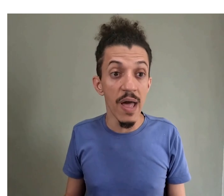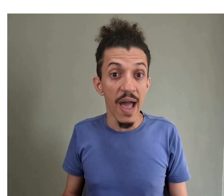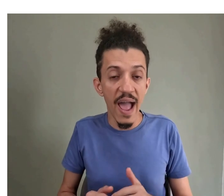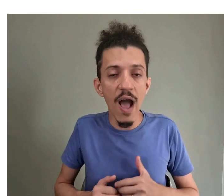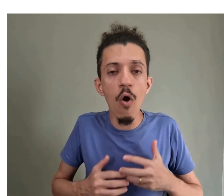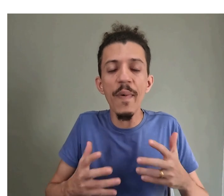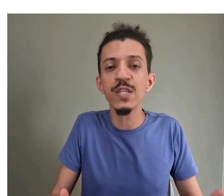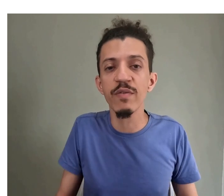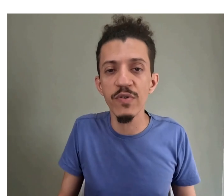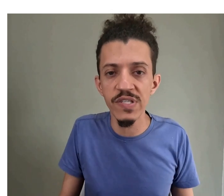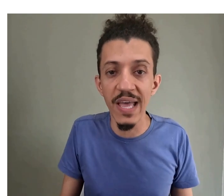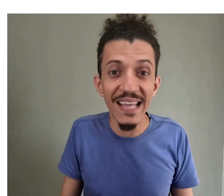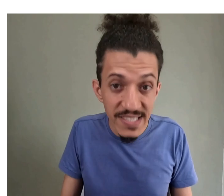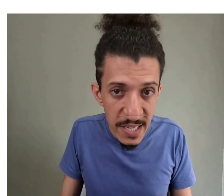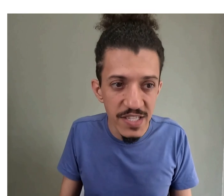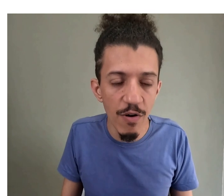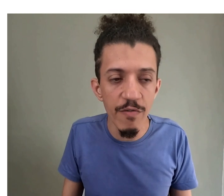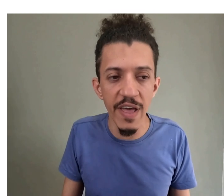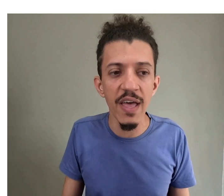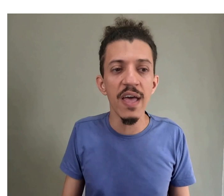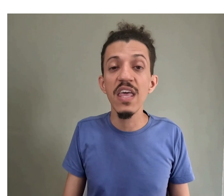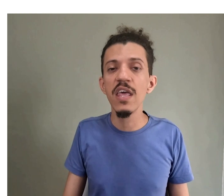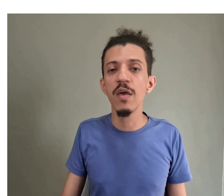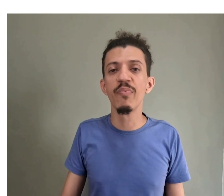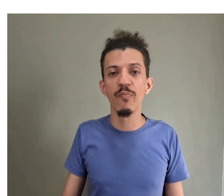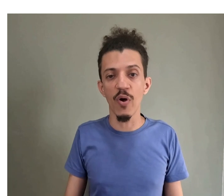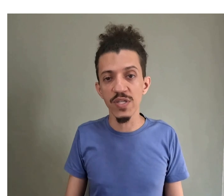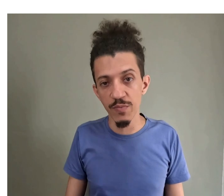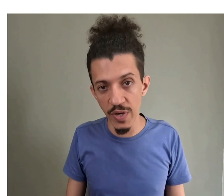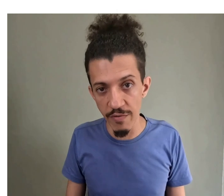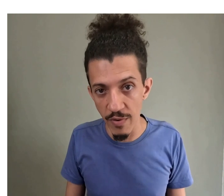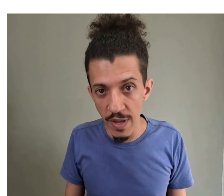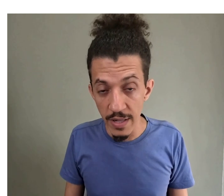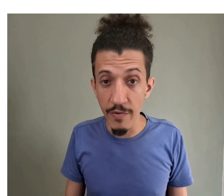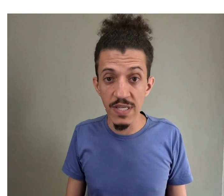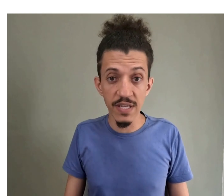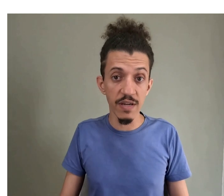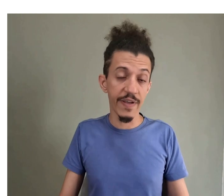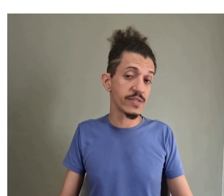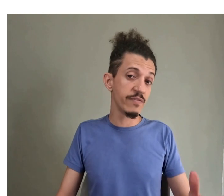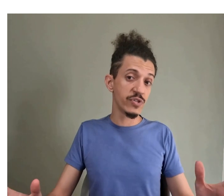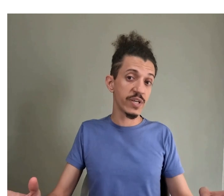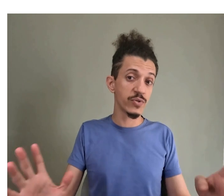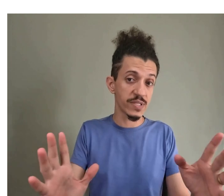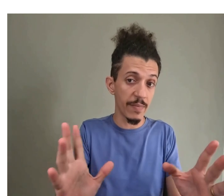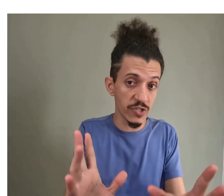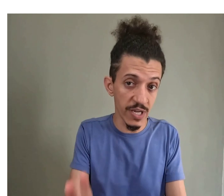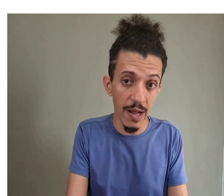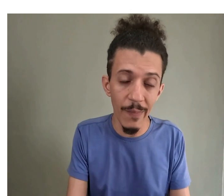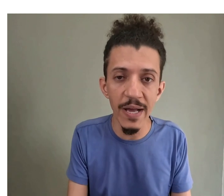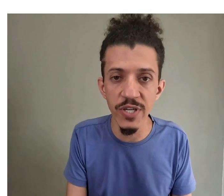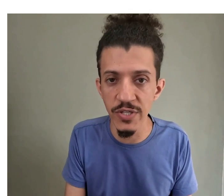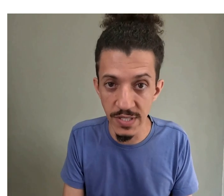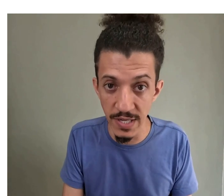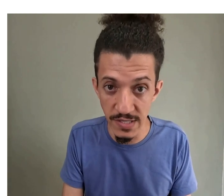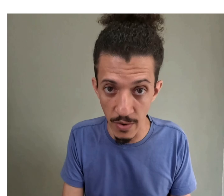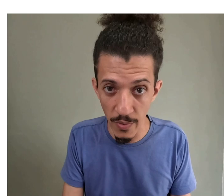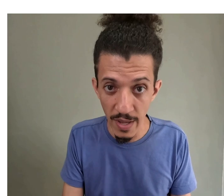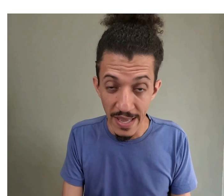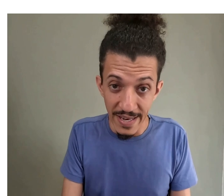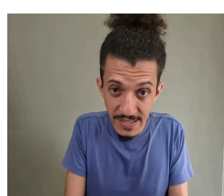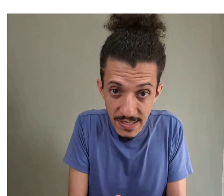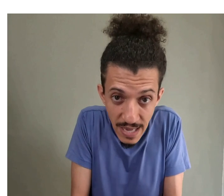imersão, realmente para você se desenvolver e ir para o próximo nível. Talvez você esteja vendo esse vídeo aqui justamente já na página de